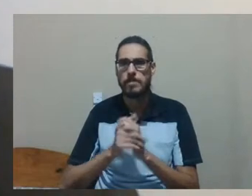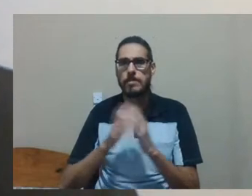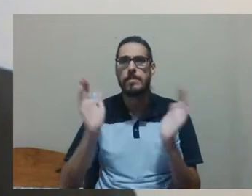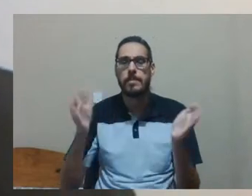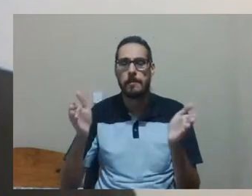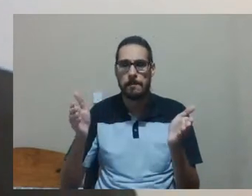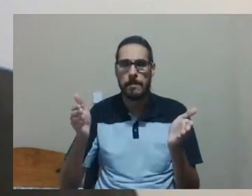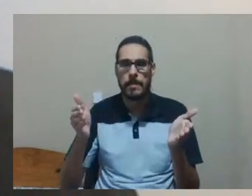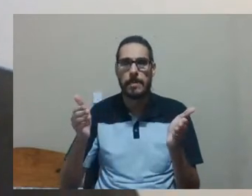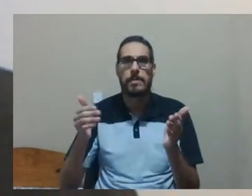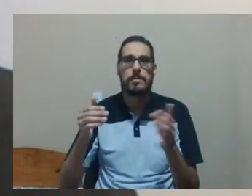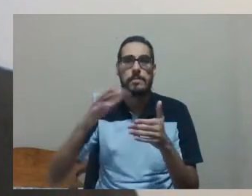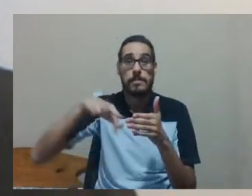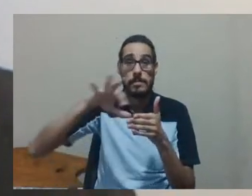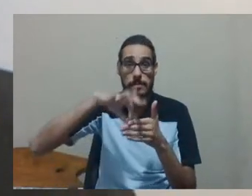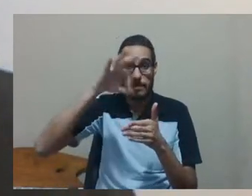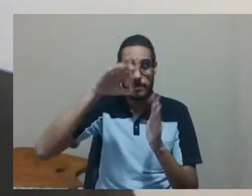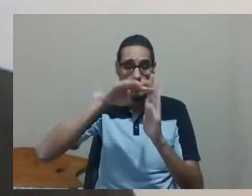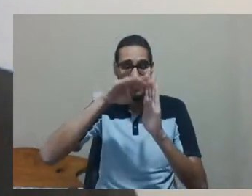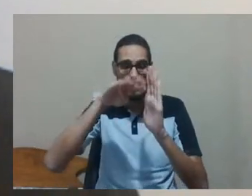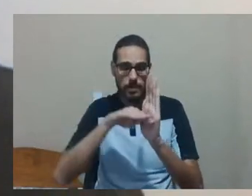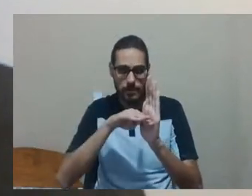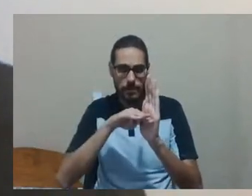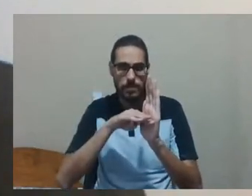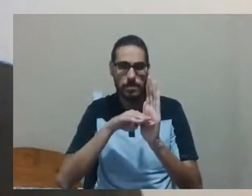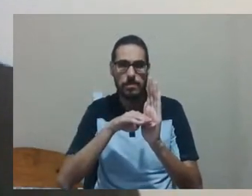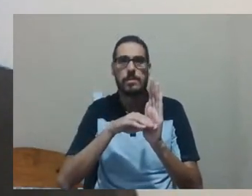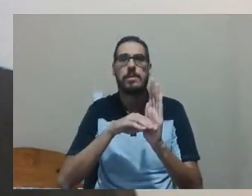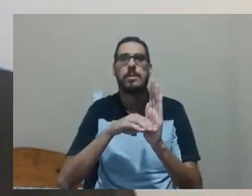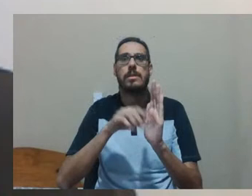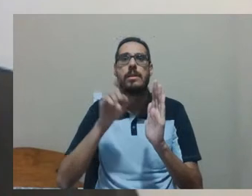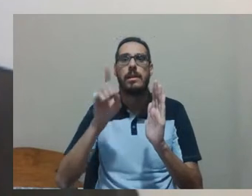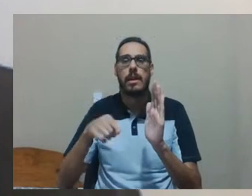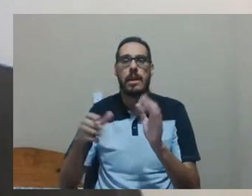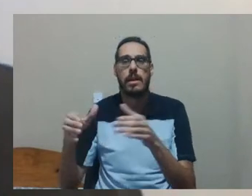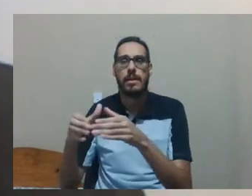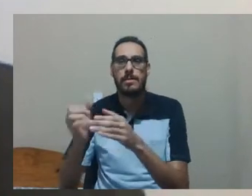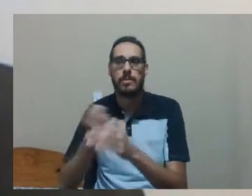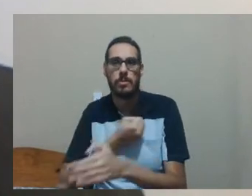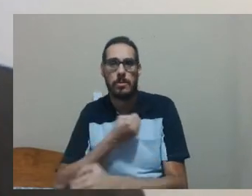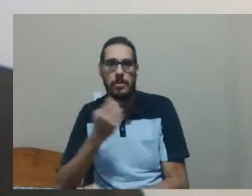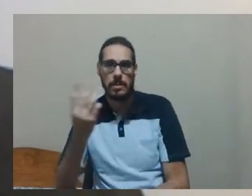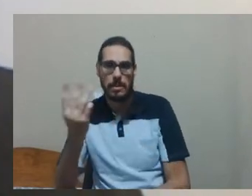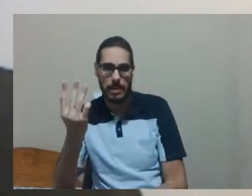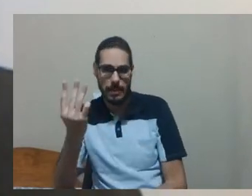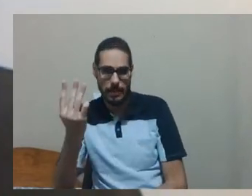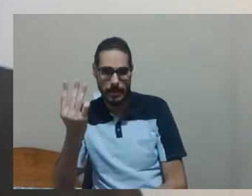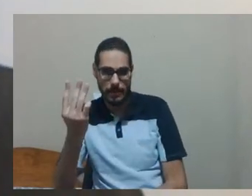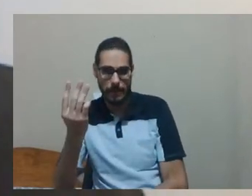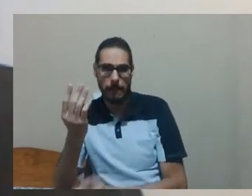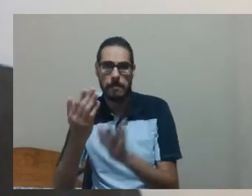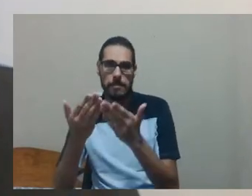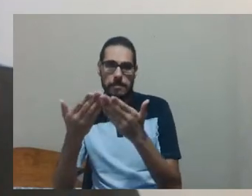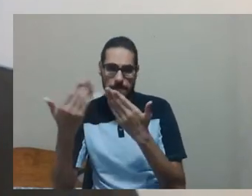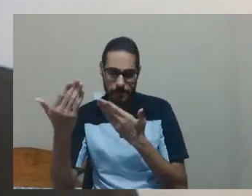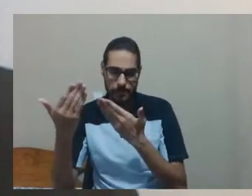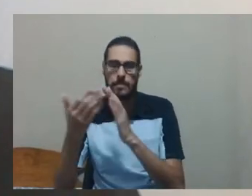a próxima chapa a responder é a candidatura de número 3. Por